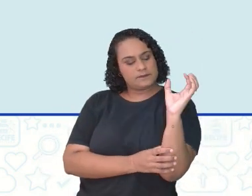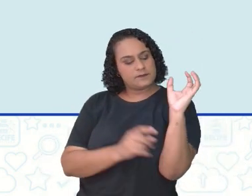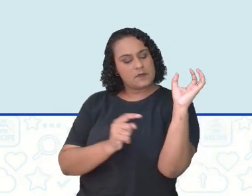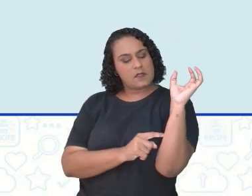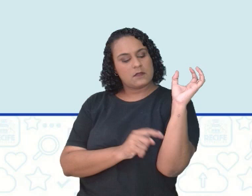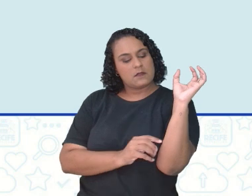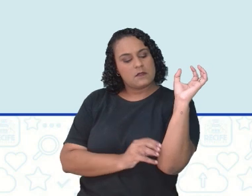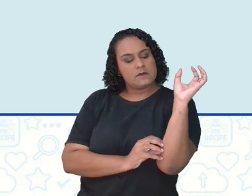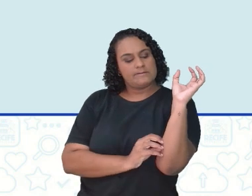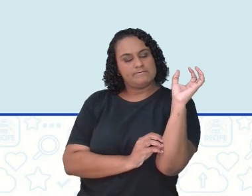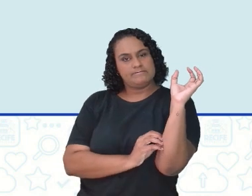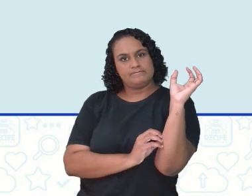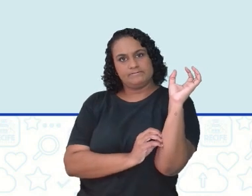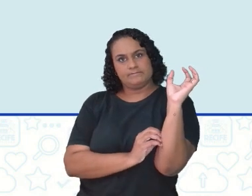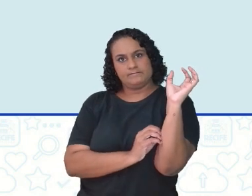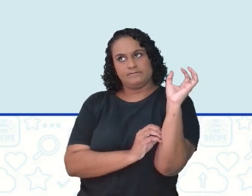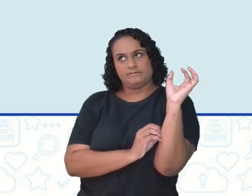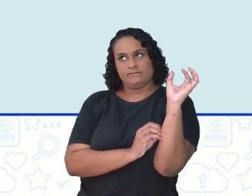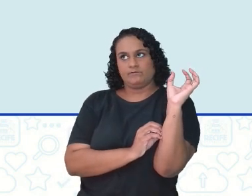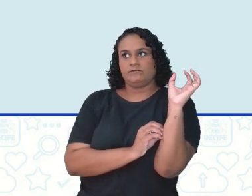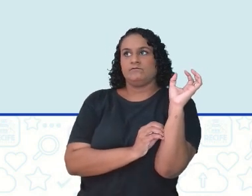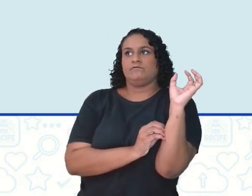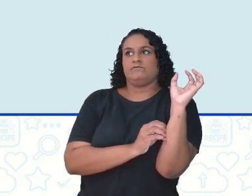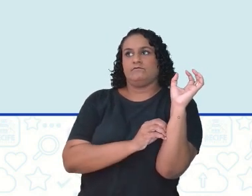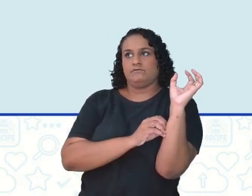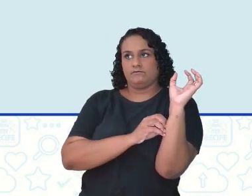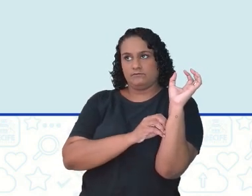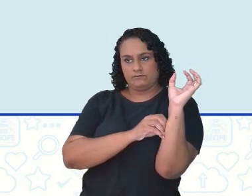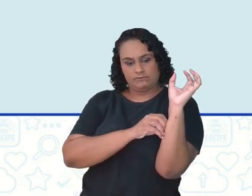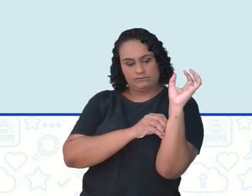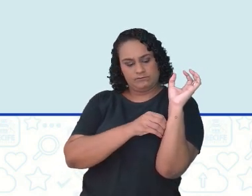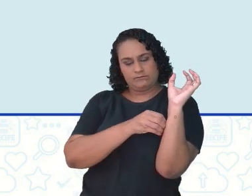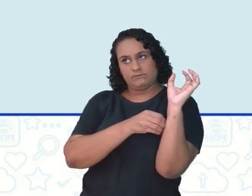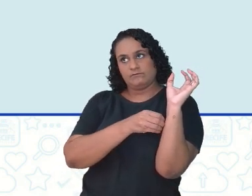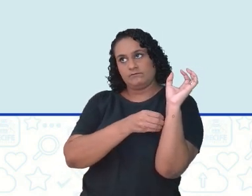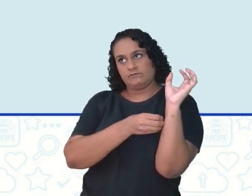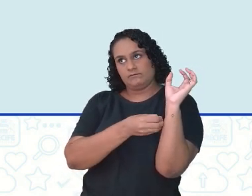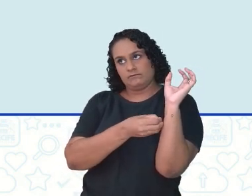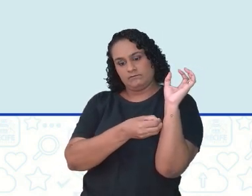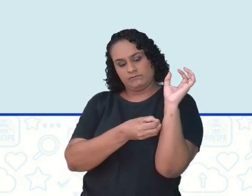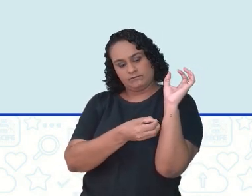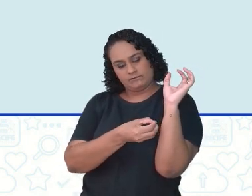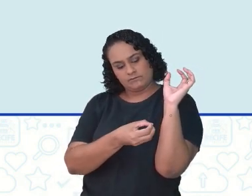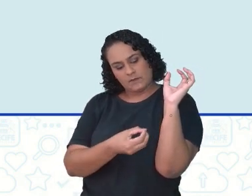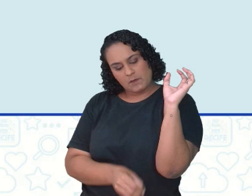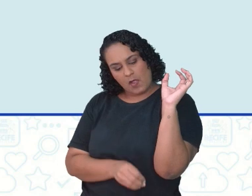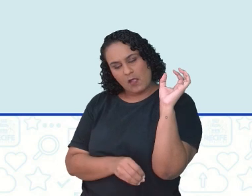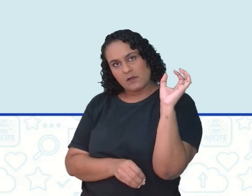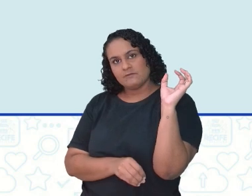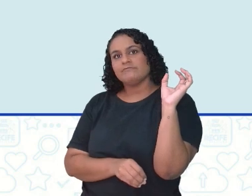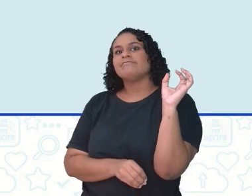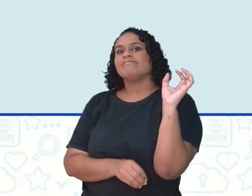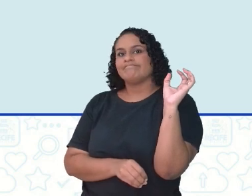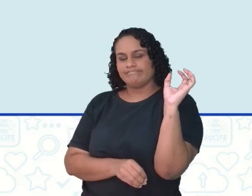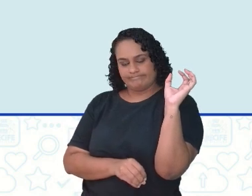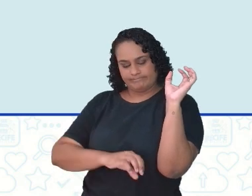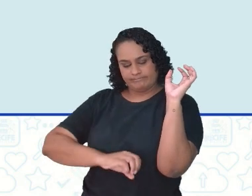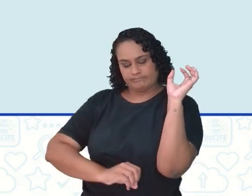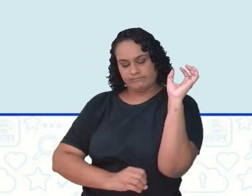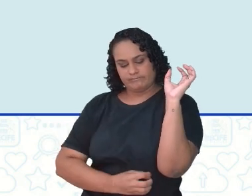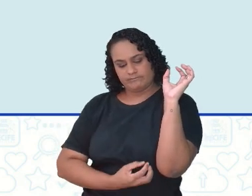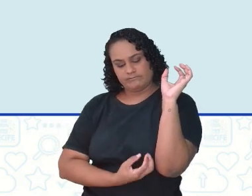ele desenvolve, né, a boca e os tentáculos e então se solta da hidra adulta buscando um local apropriado